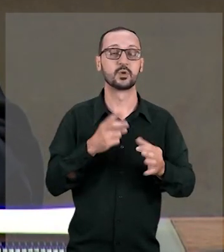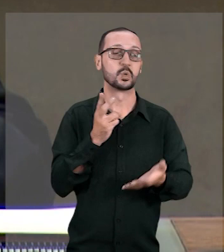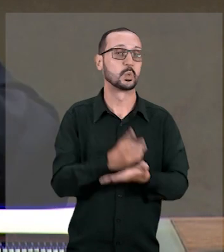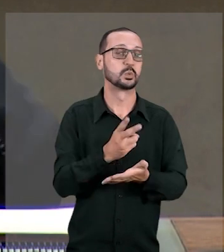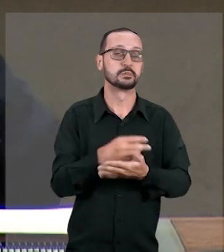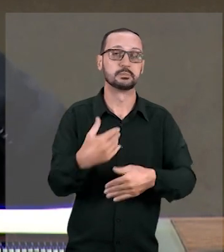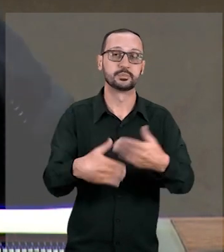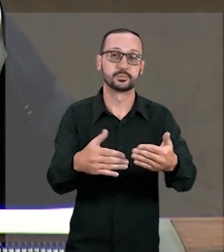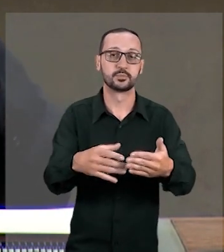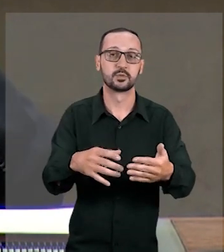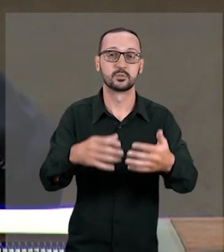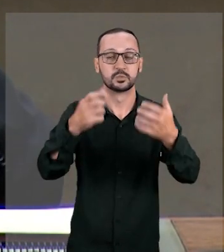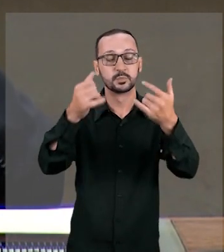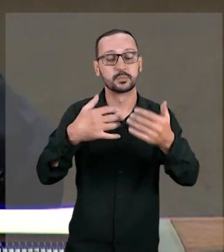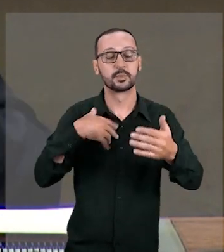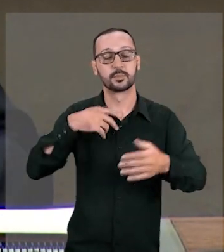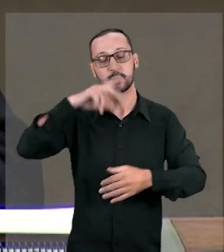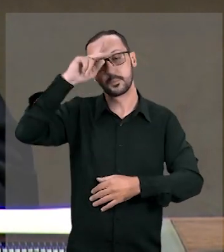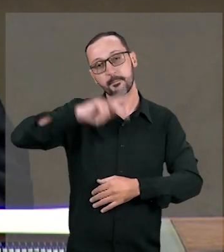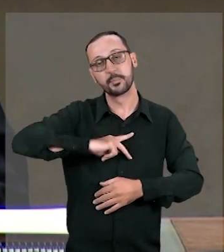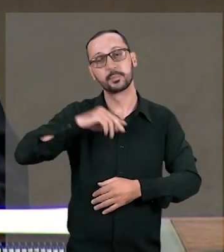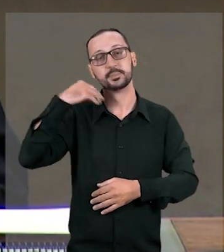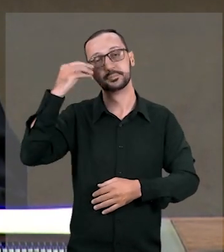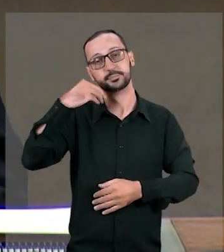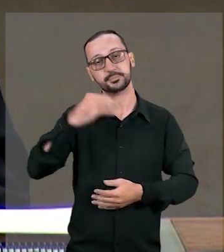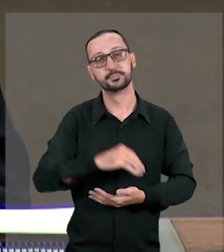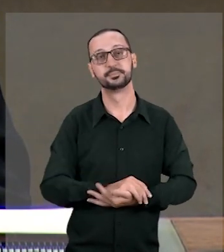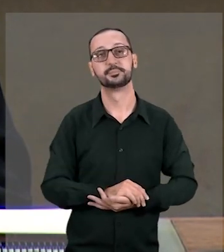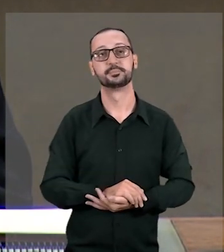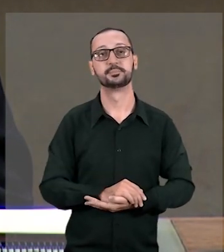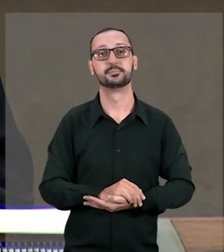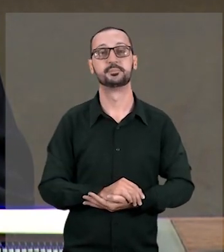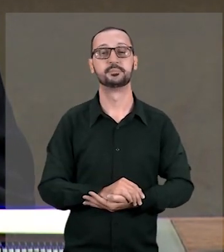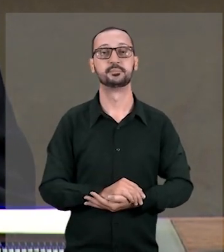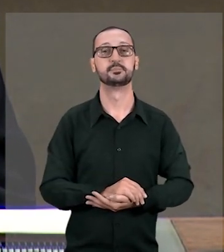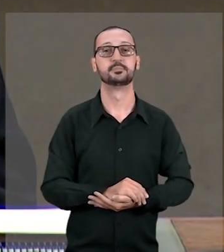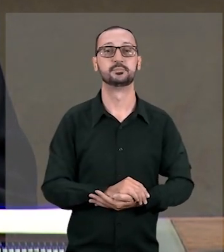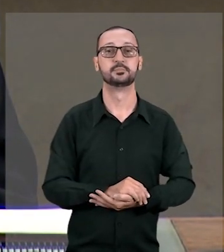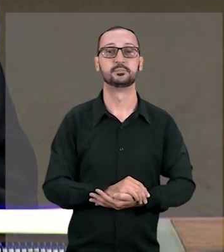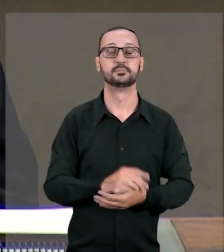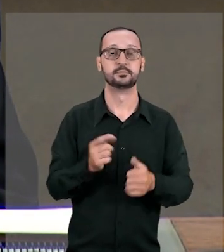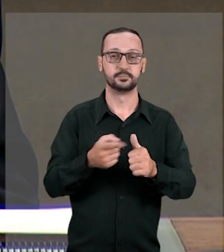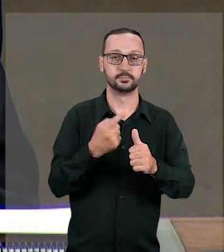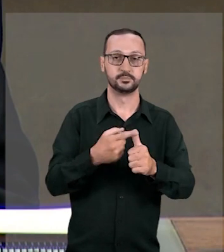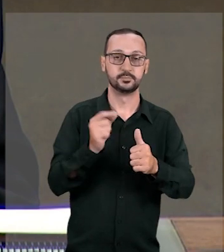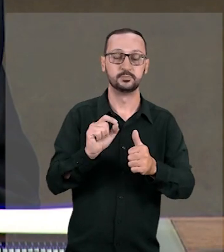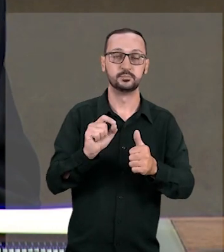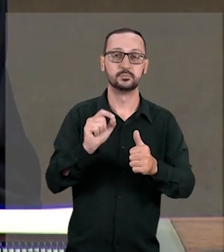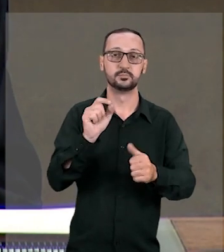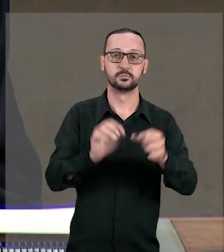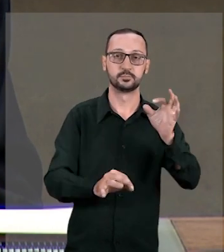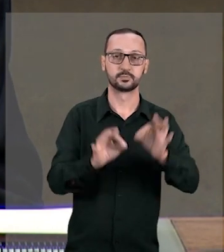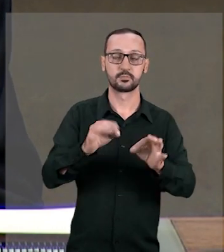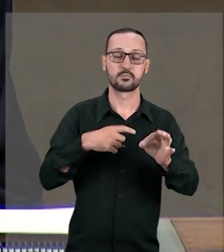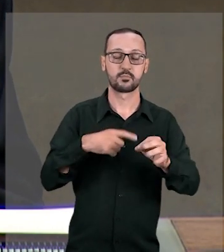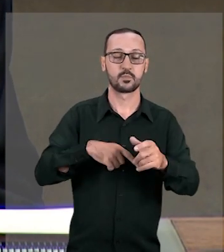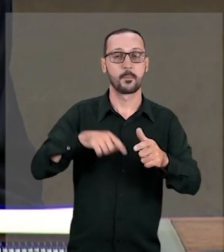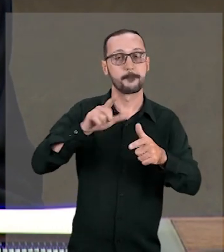eu só estou falando pela minha própria experiência. A primeira coisa que um juiz deve fazer diante de um problema posto à